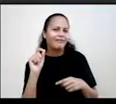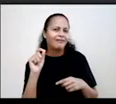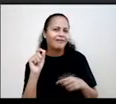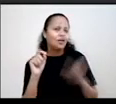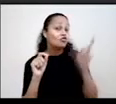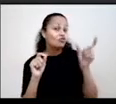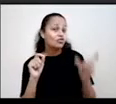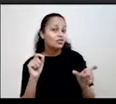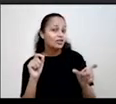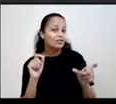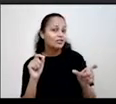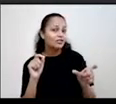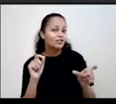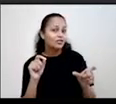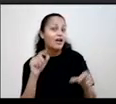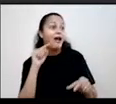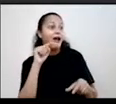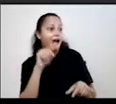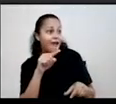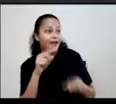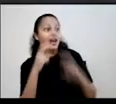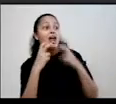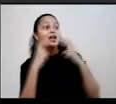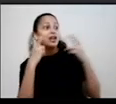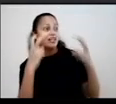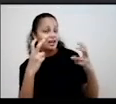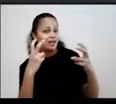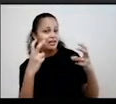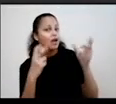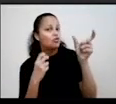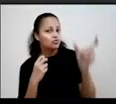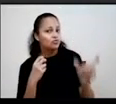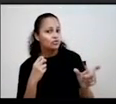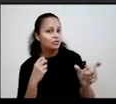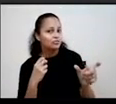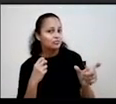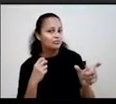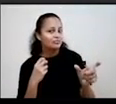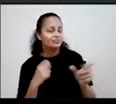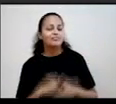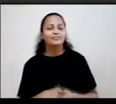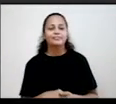que é o sujeito então? Aquela gritaria, o meu sujeito, certo?